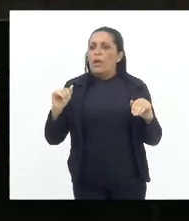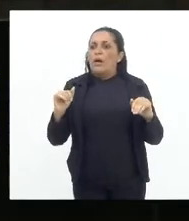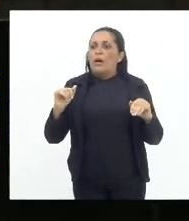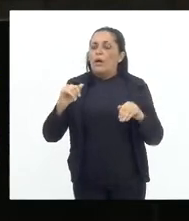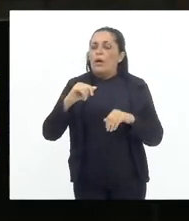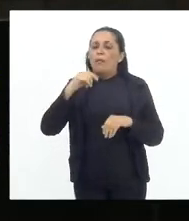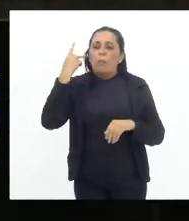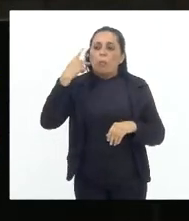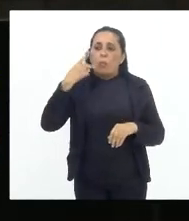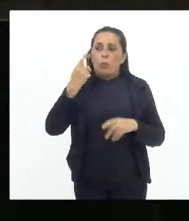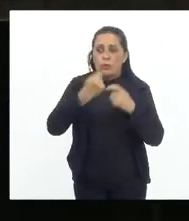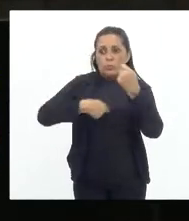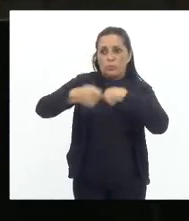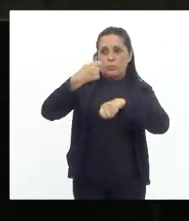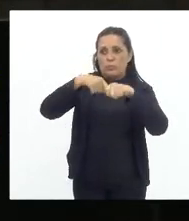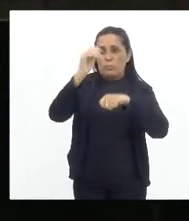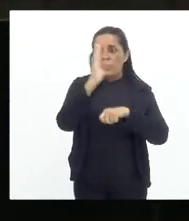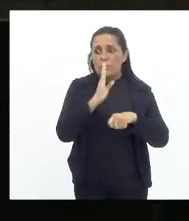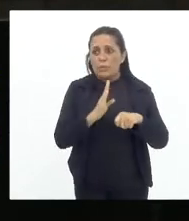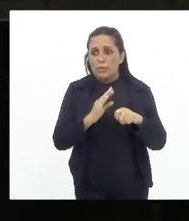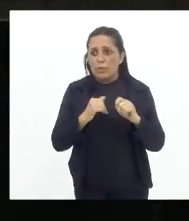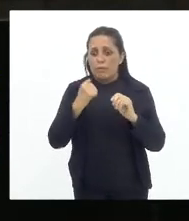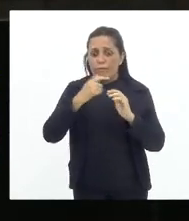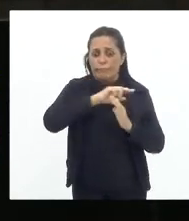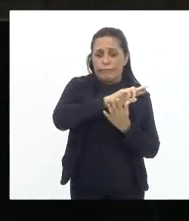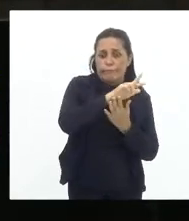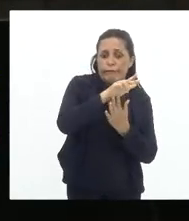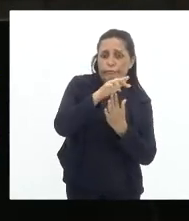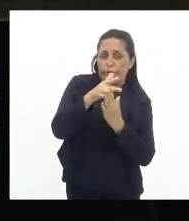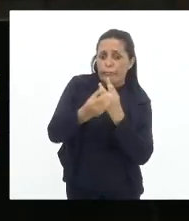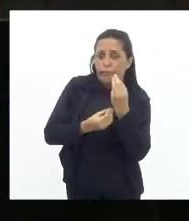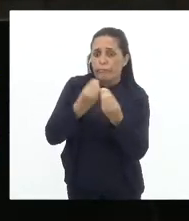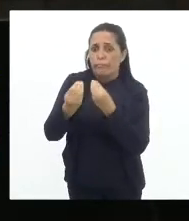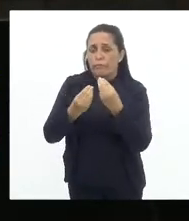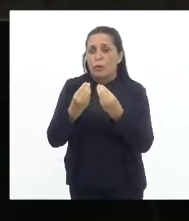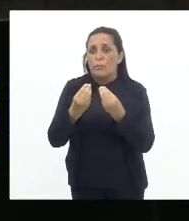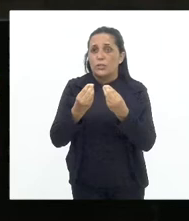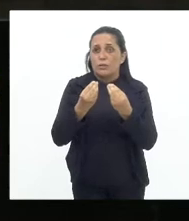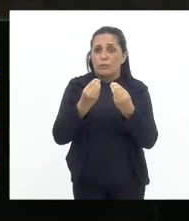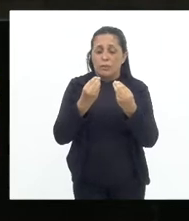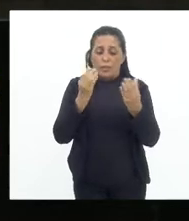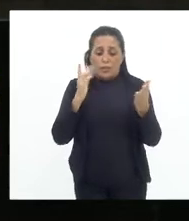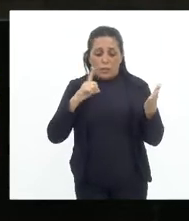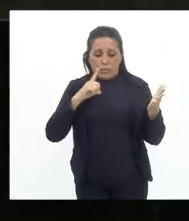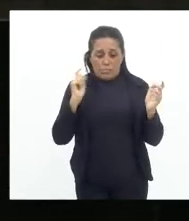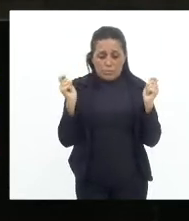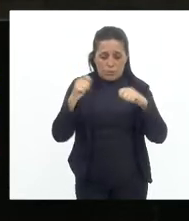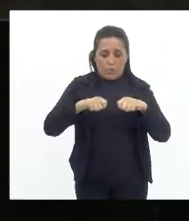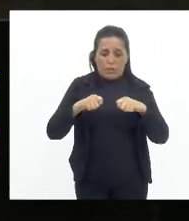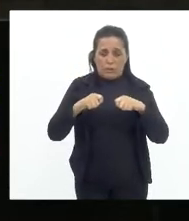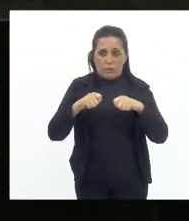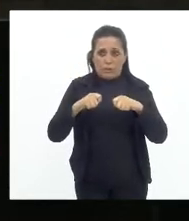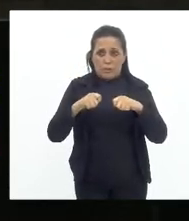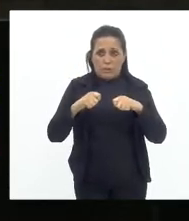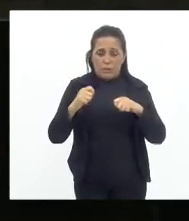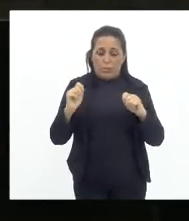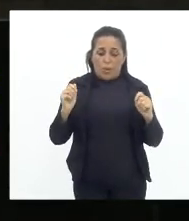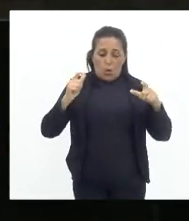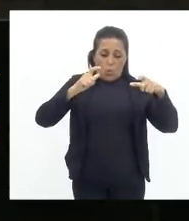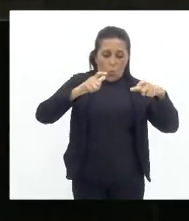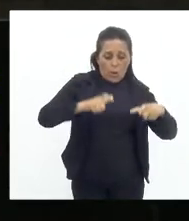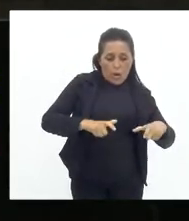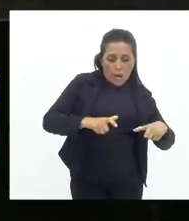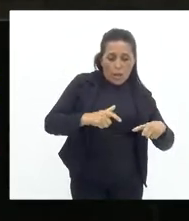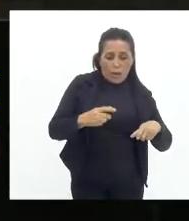que fizeram a série de mecanismo para barrar a possibilidade de pessoas negras chegarem nesse nesses